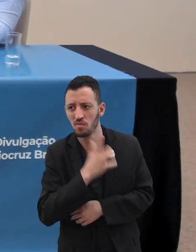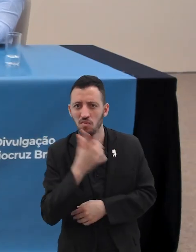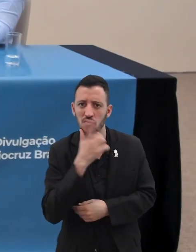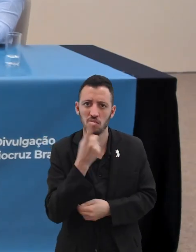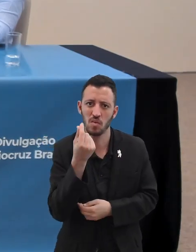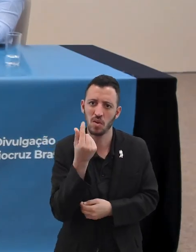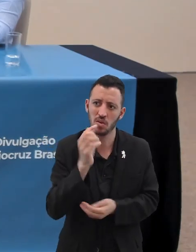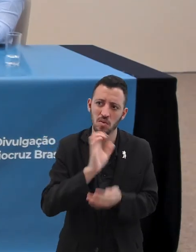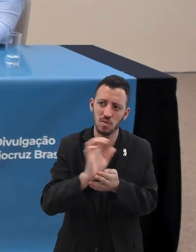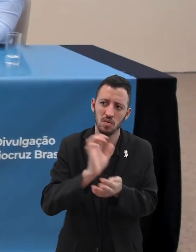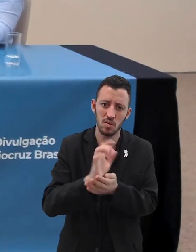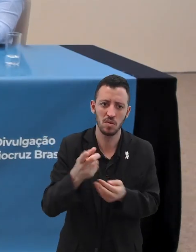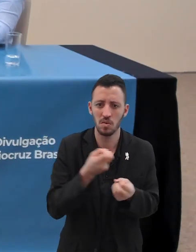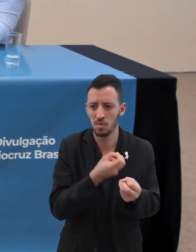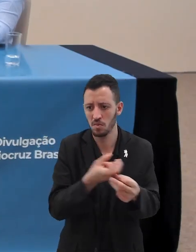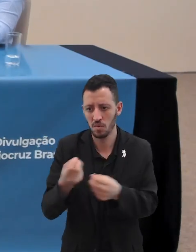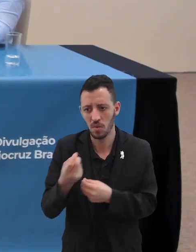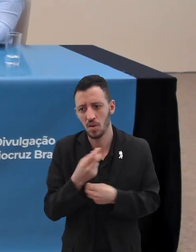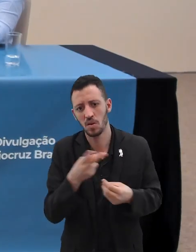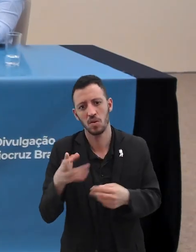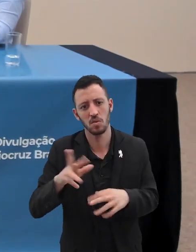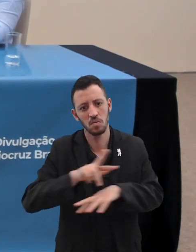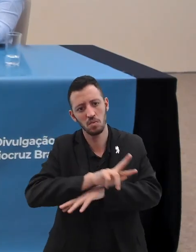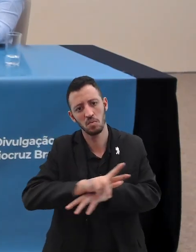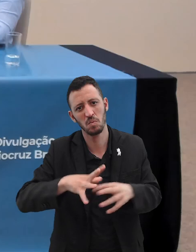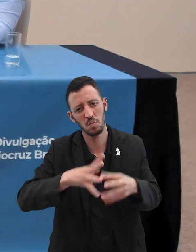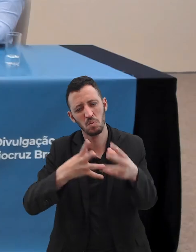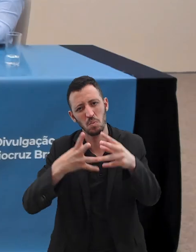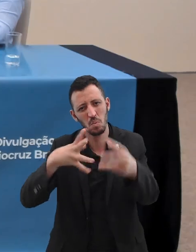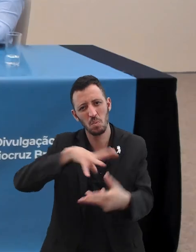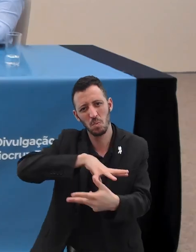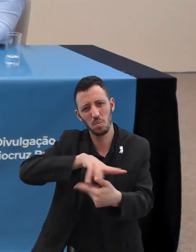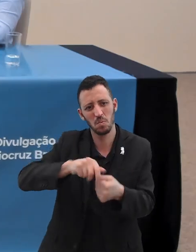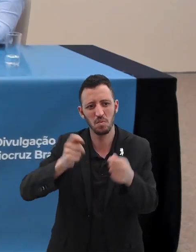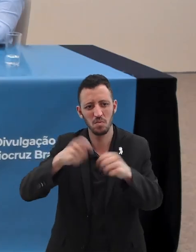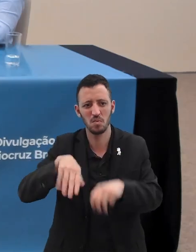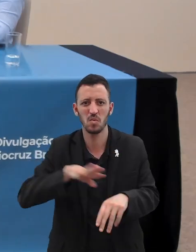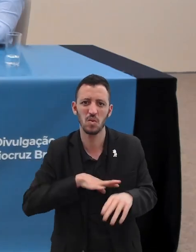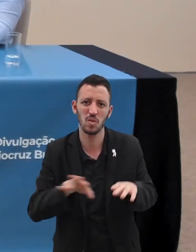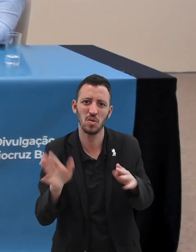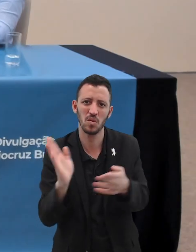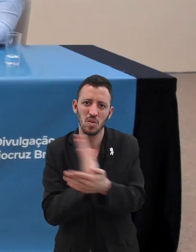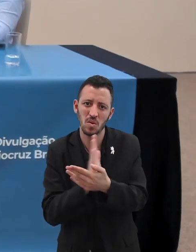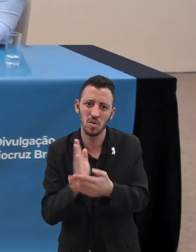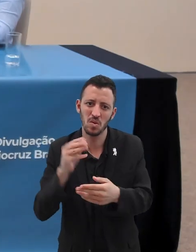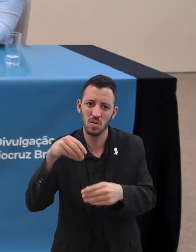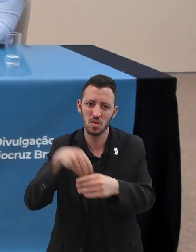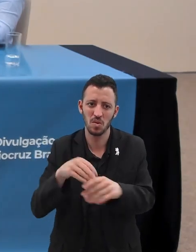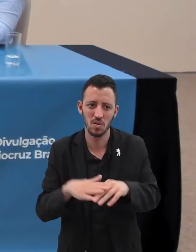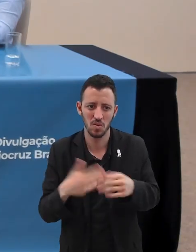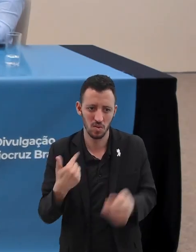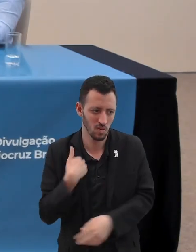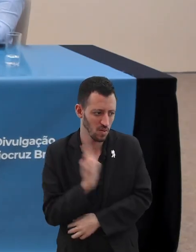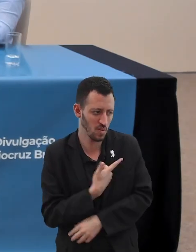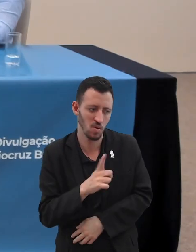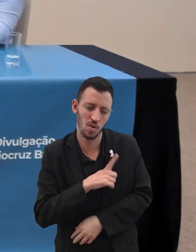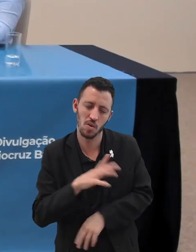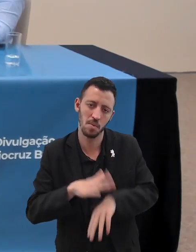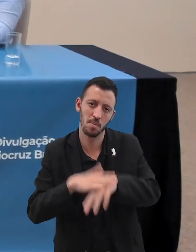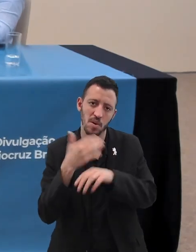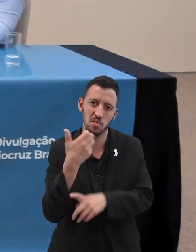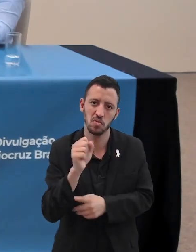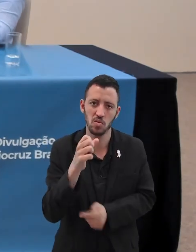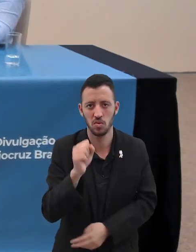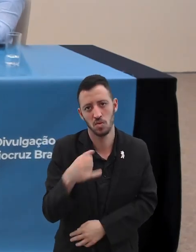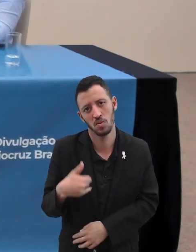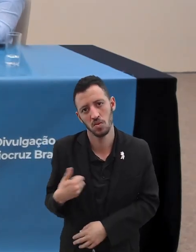muita grana, e vende muito minério para o mundo inteiro, então, acho que temos que achar um meio termo. Eu não tenho mais 18 anos.